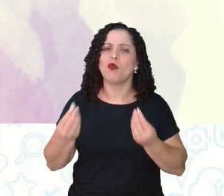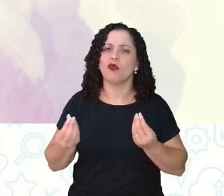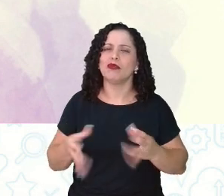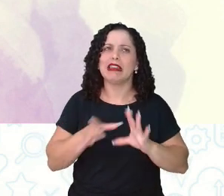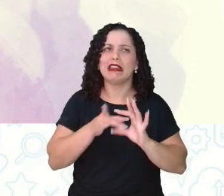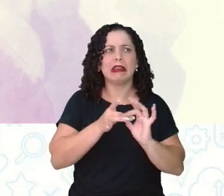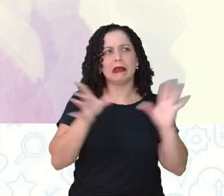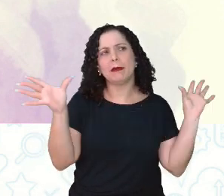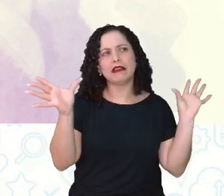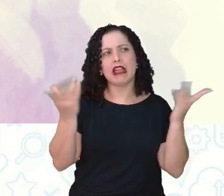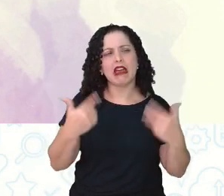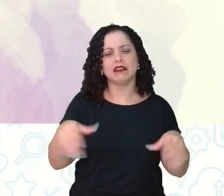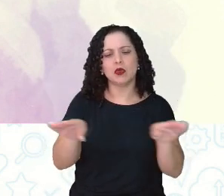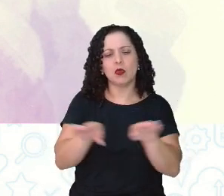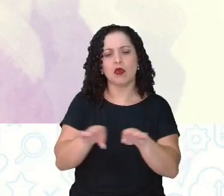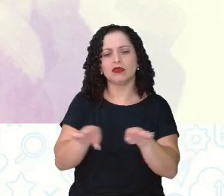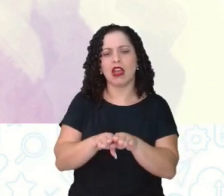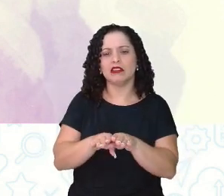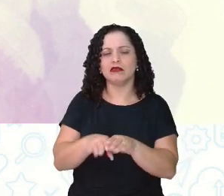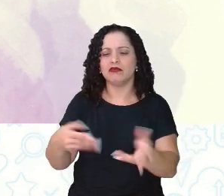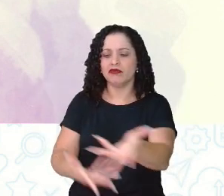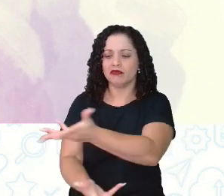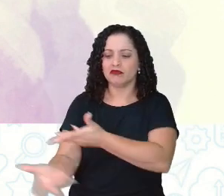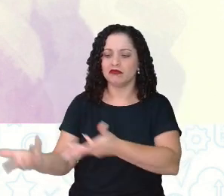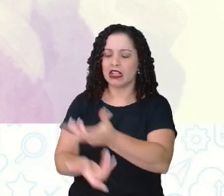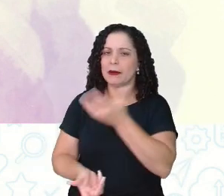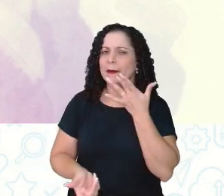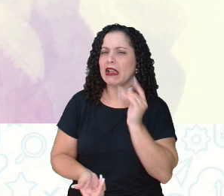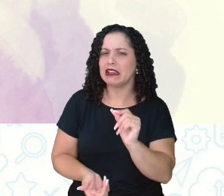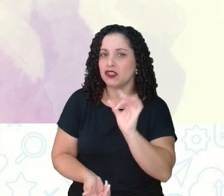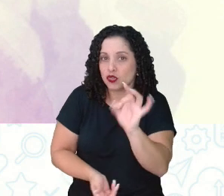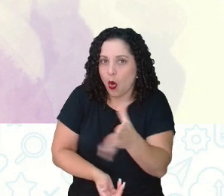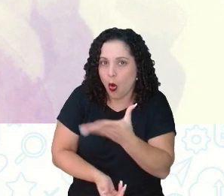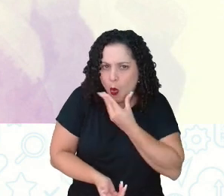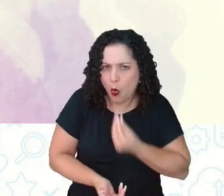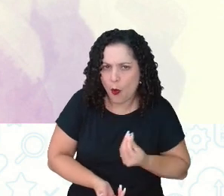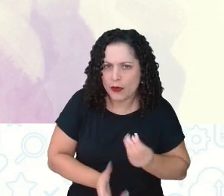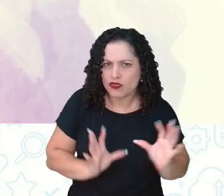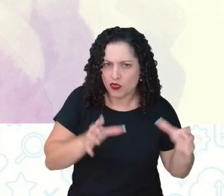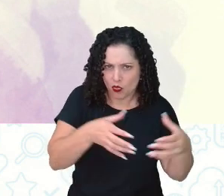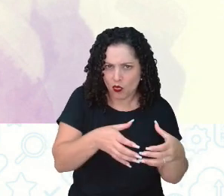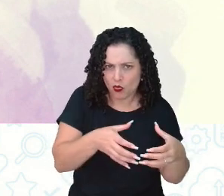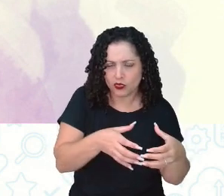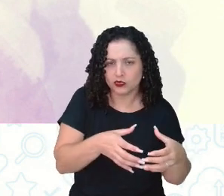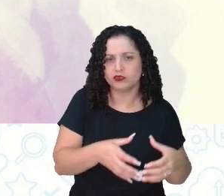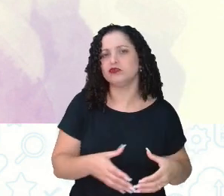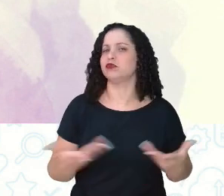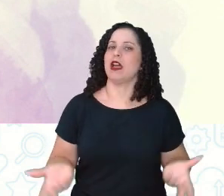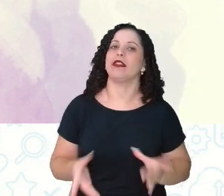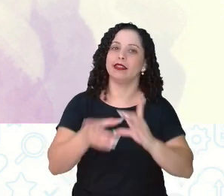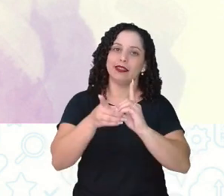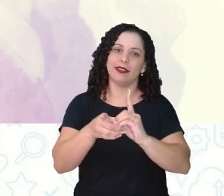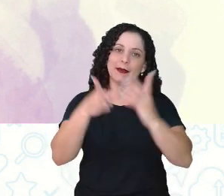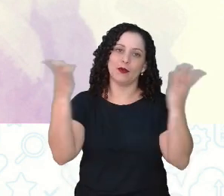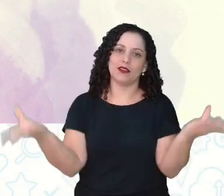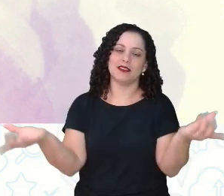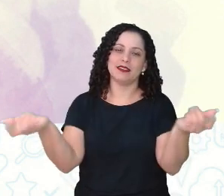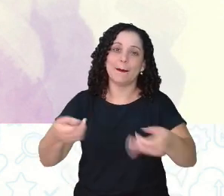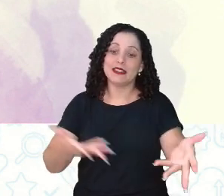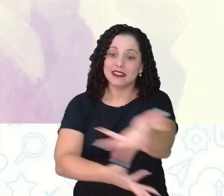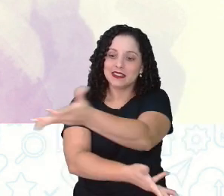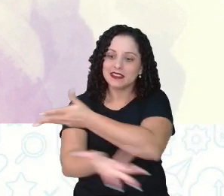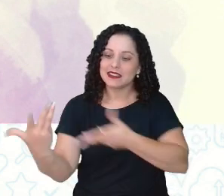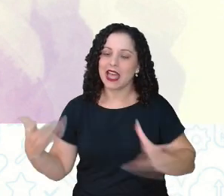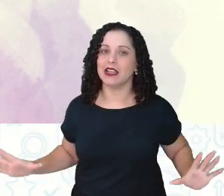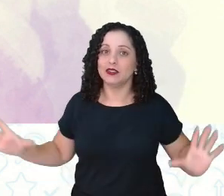Então, liberdade, igualdade e fraternidade para quem? Só para homens? Para a gente viver uma democracia, a gente precisa incluir, para a